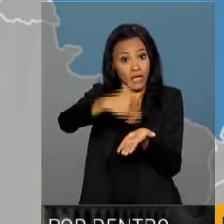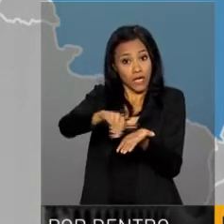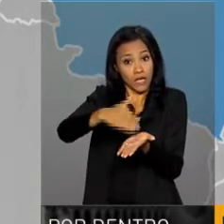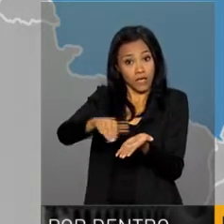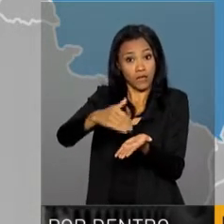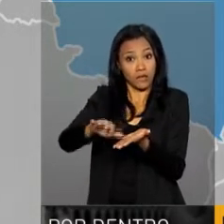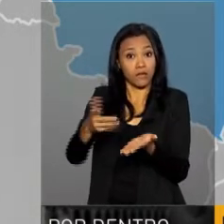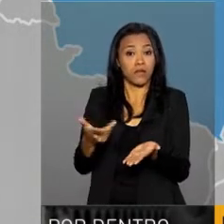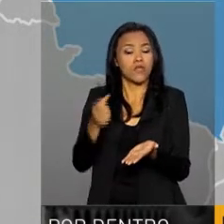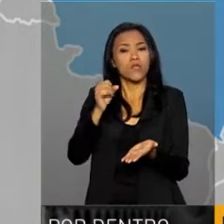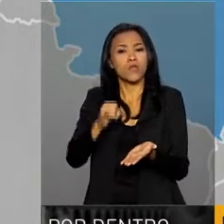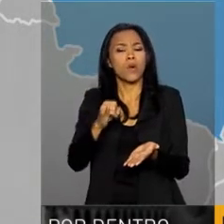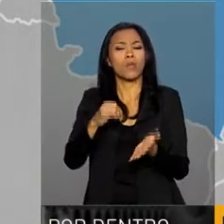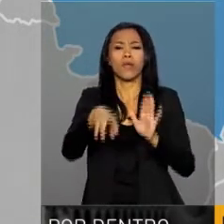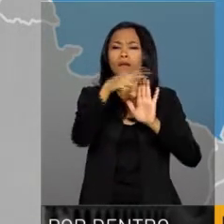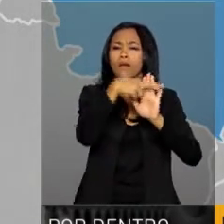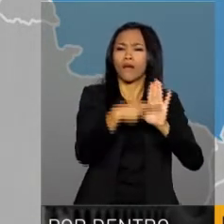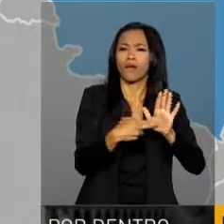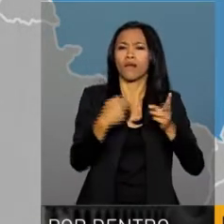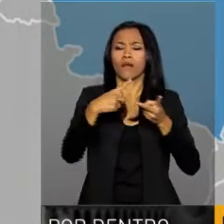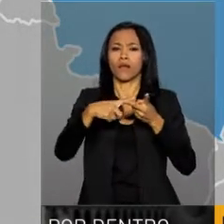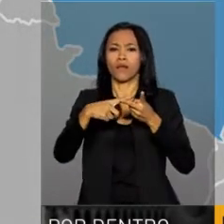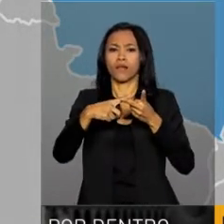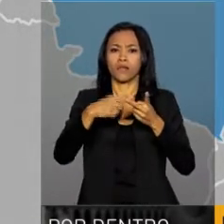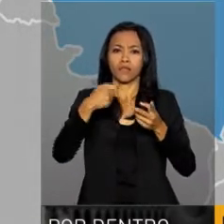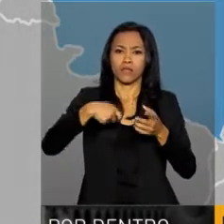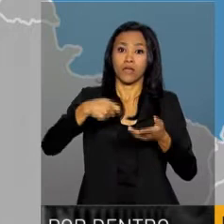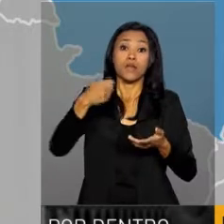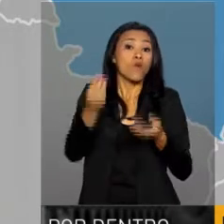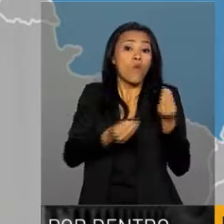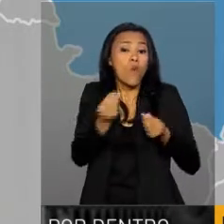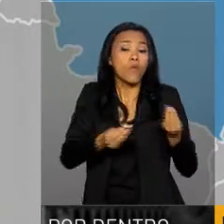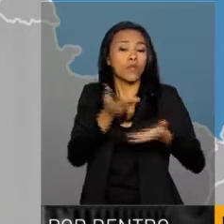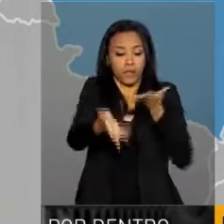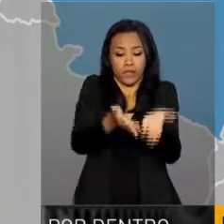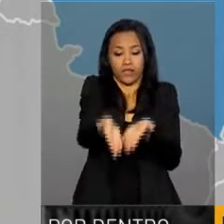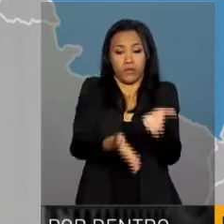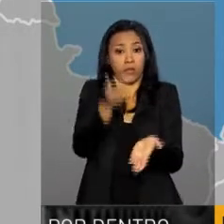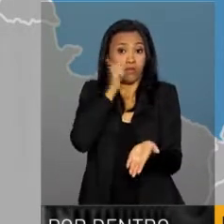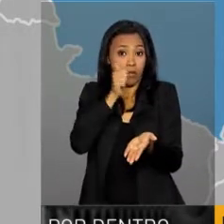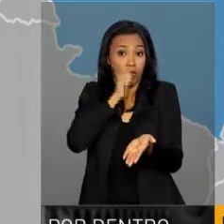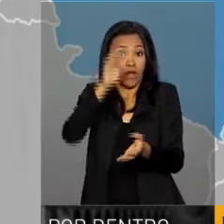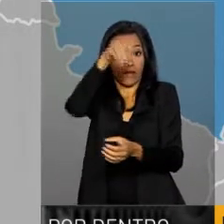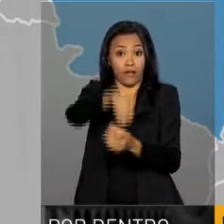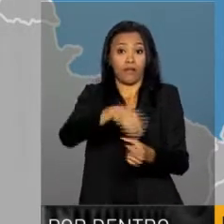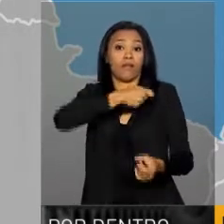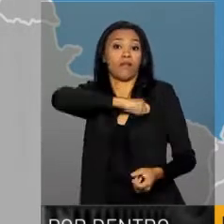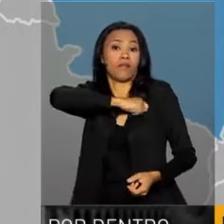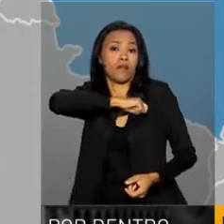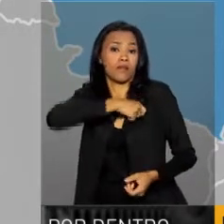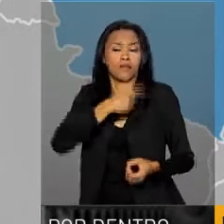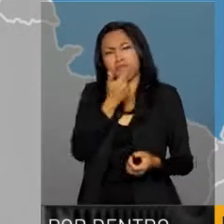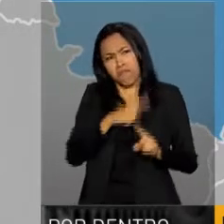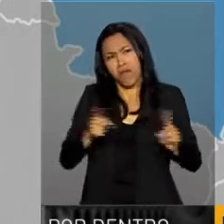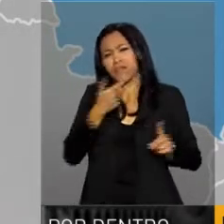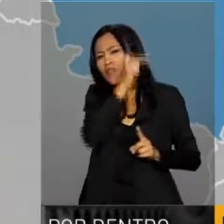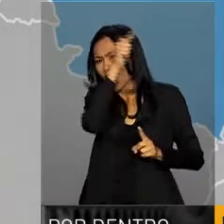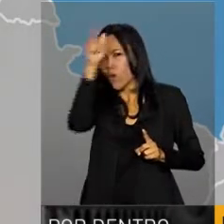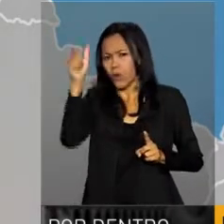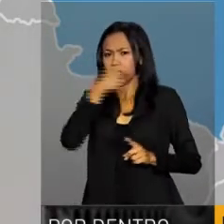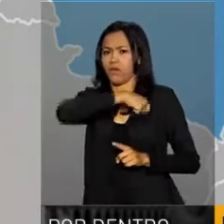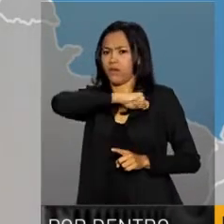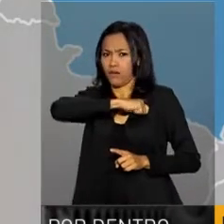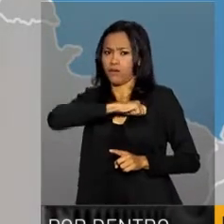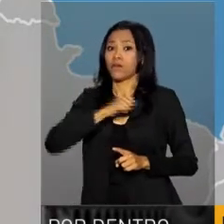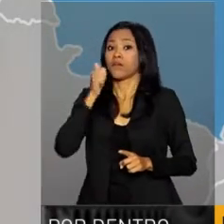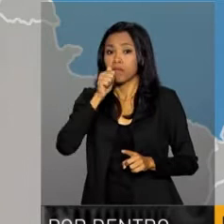medidas restritivas e o atendimento da mulher nas delegacias das garças a mulher mas em outras delegacias também onde ela